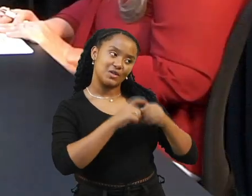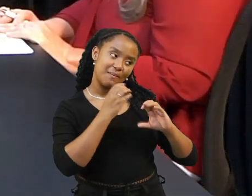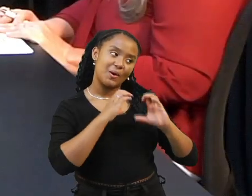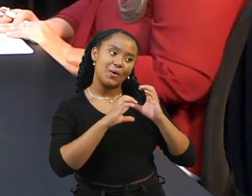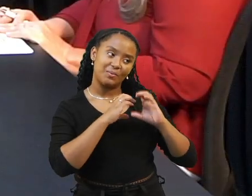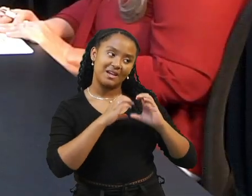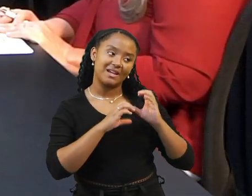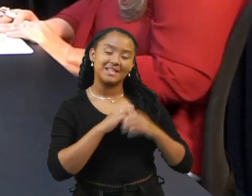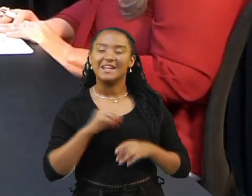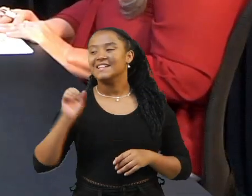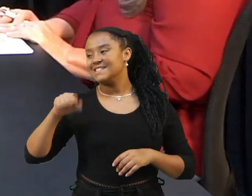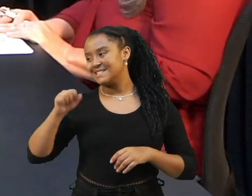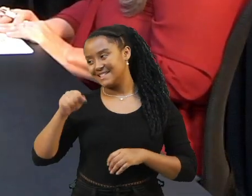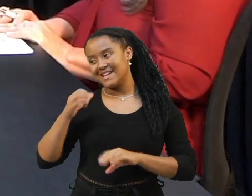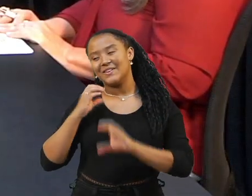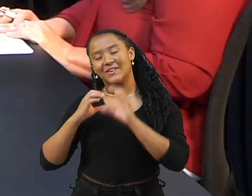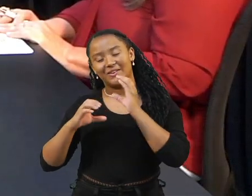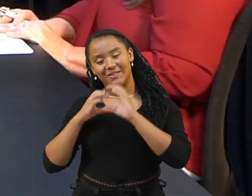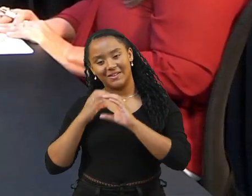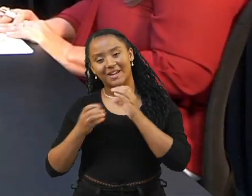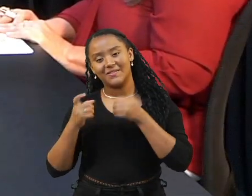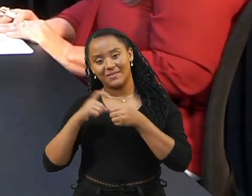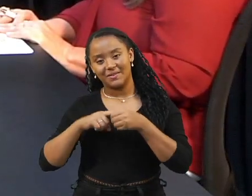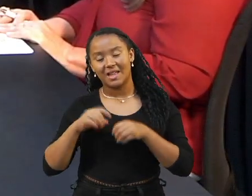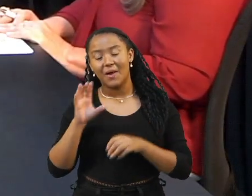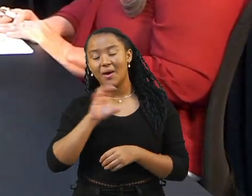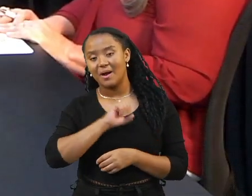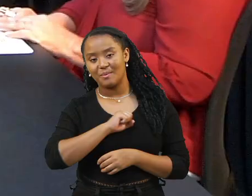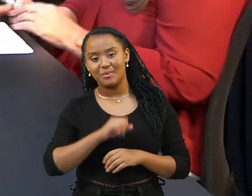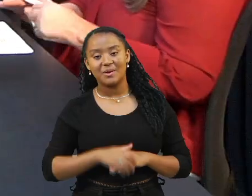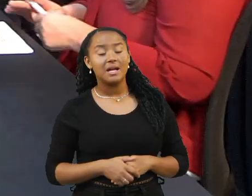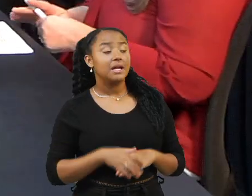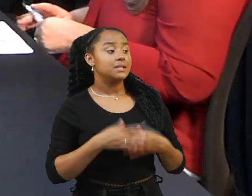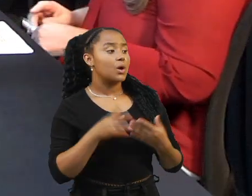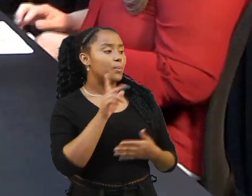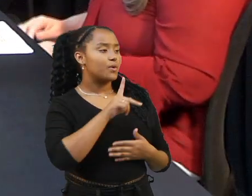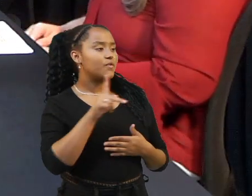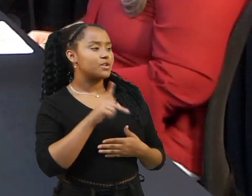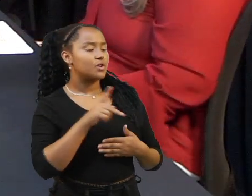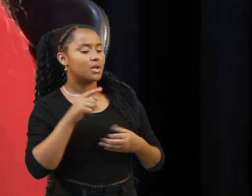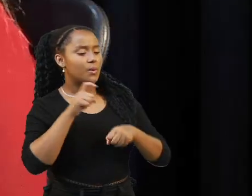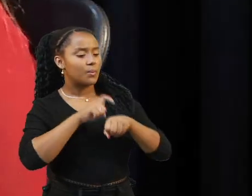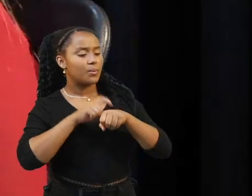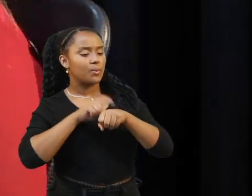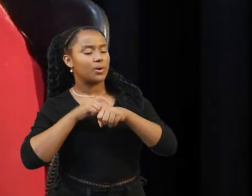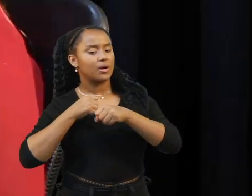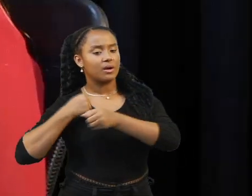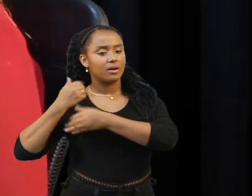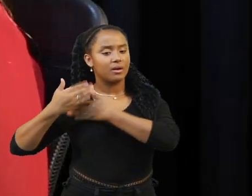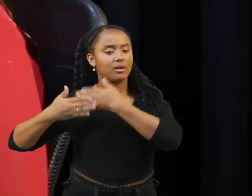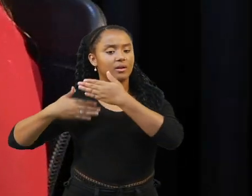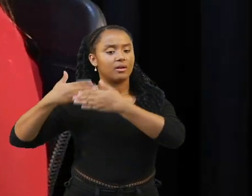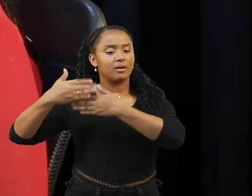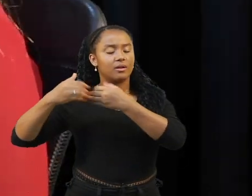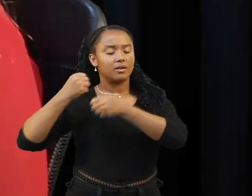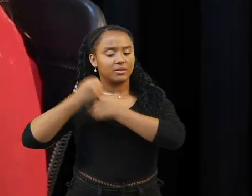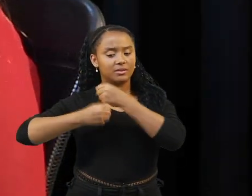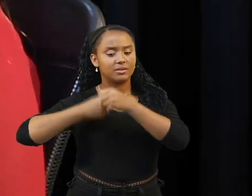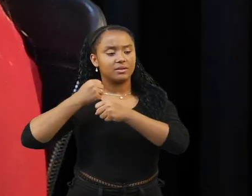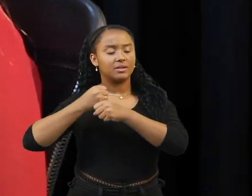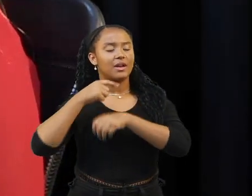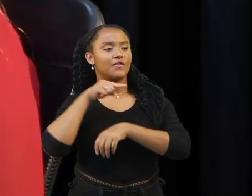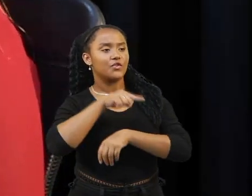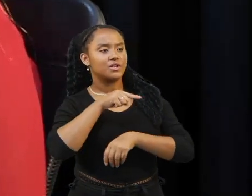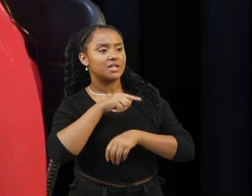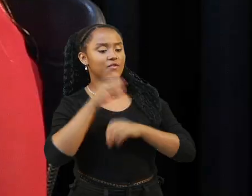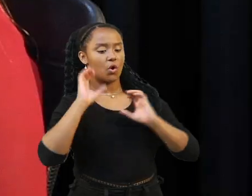para a comunicação, né, Eliane? Pois é. Eu volto, adoro. Professora, durante muito tempo a senhora foi a coordenadora do